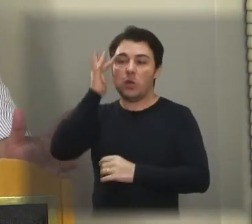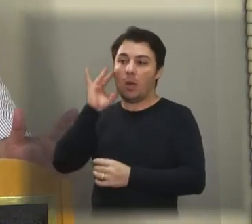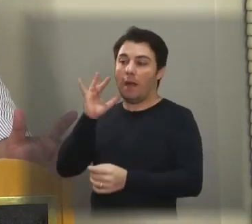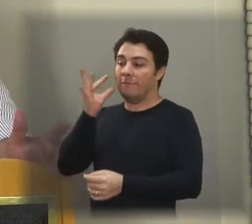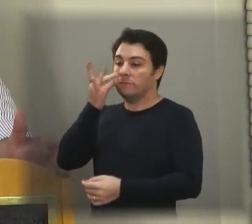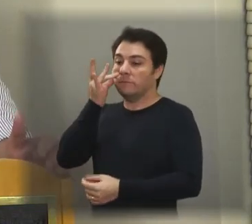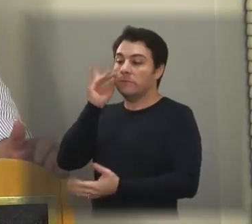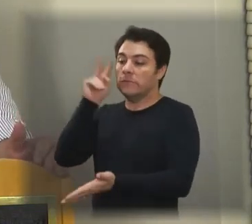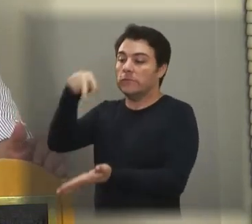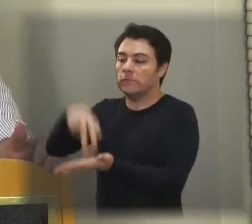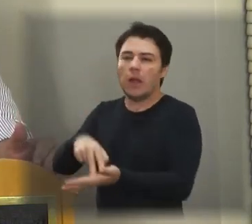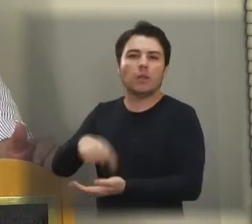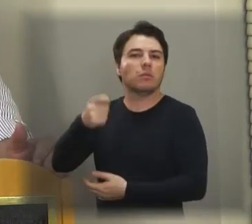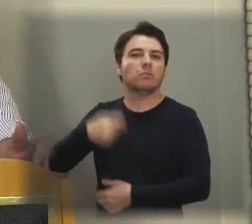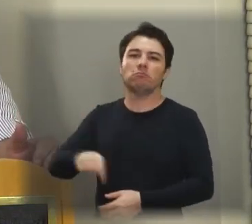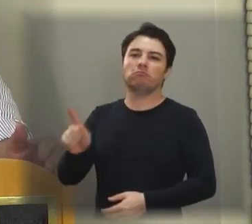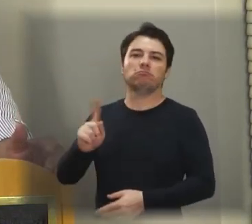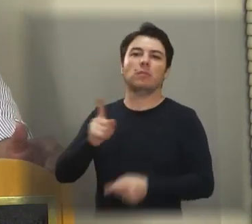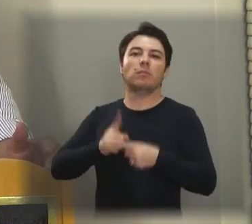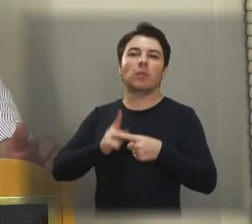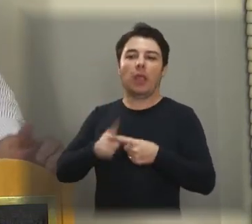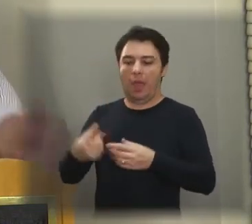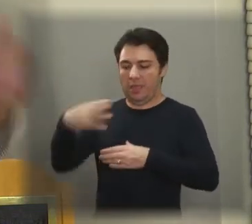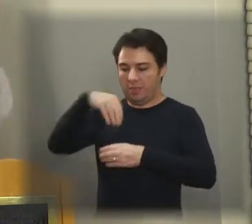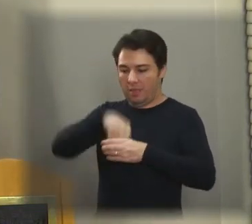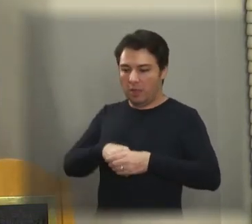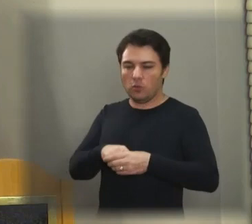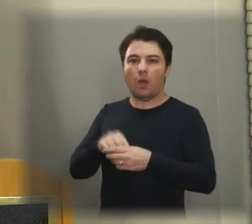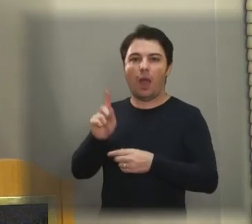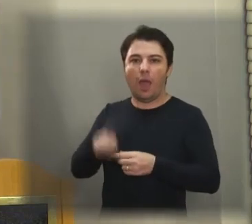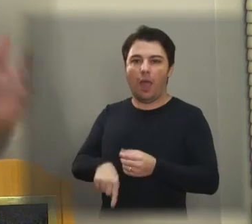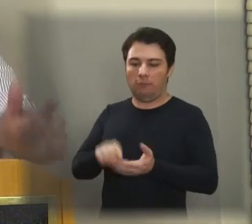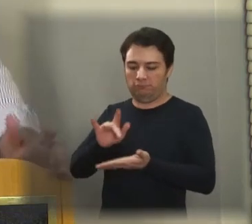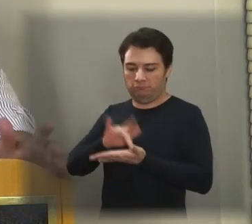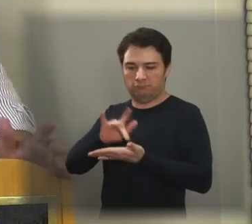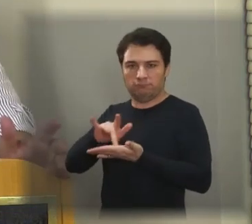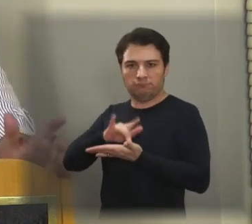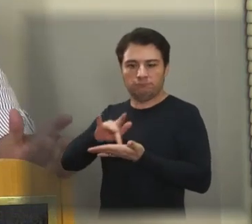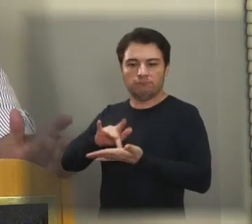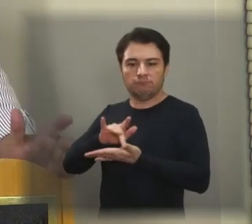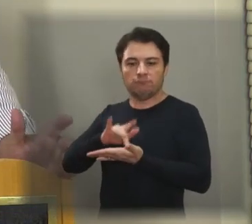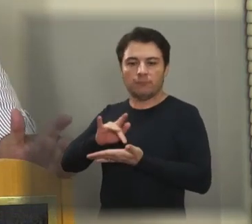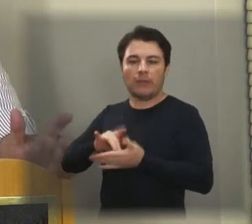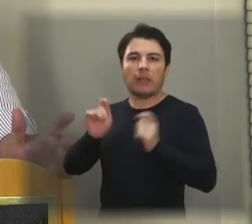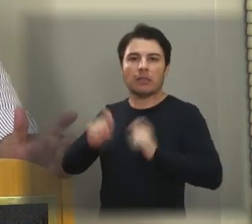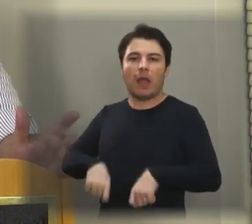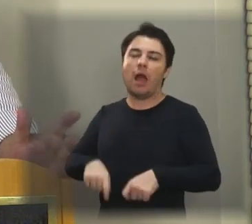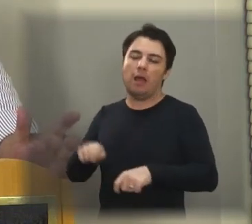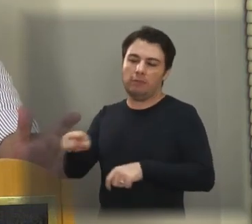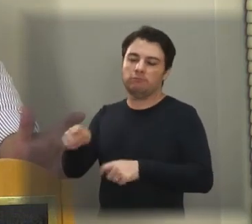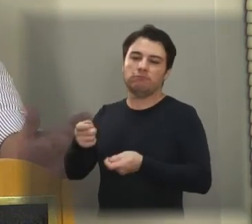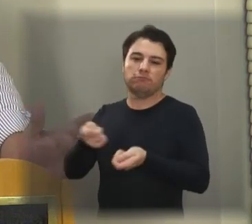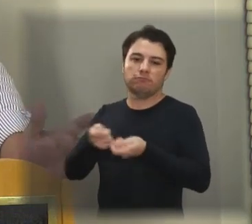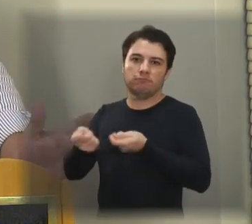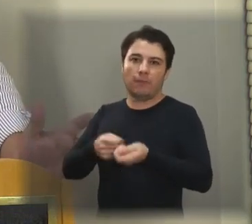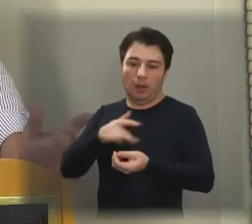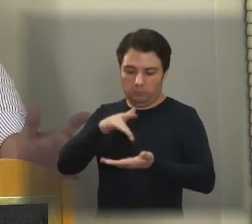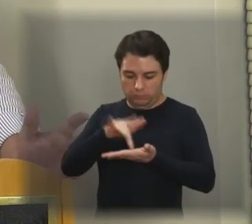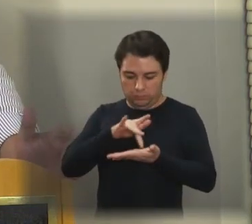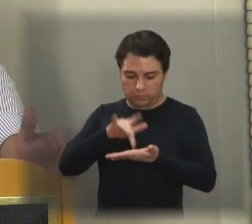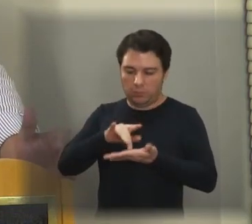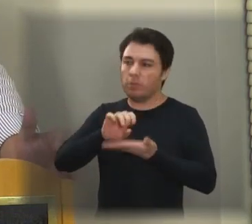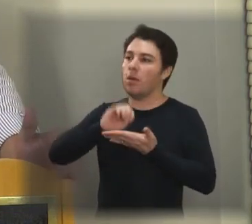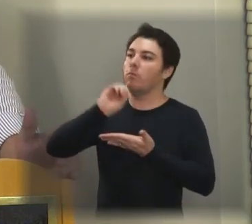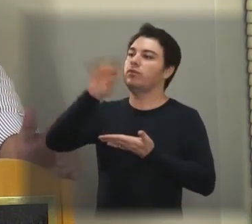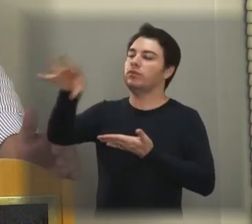chegar começar inspecionar o nosso entre a operação pode fazer a manobra remotamente todos os equipamentos são telecomandados Então olha que desligam